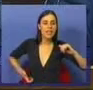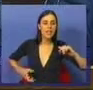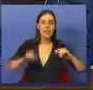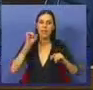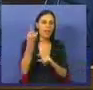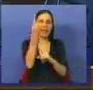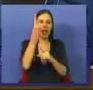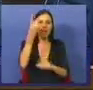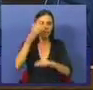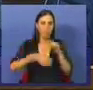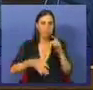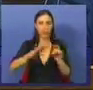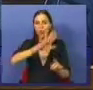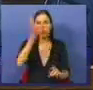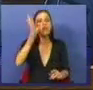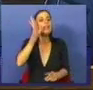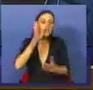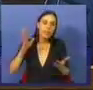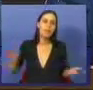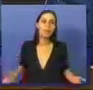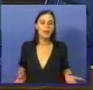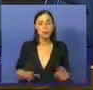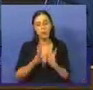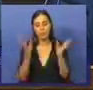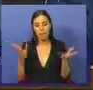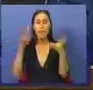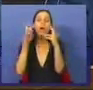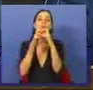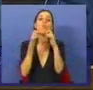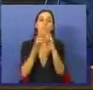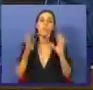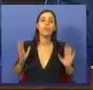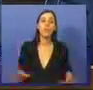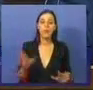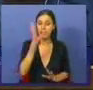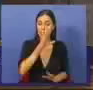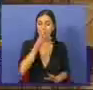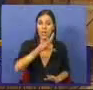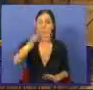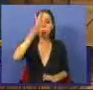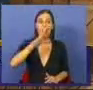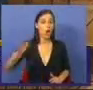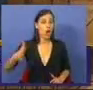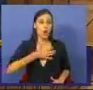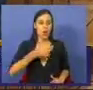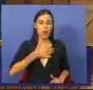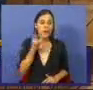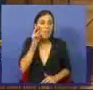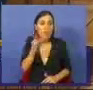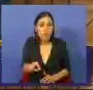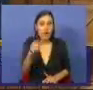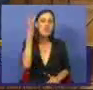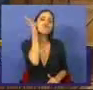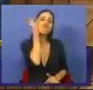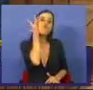muito depressa, como todos nós sabemos. E, portanto, o problema é que se o Governo não quer olhar para os números,